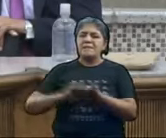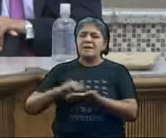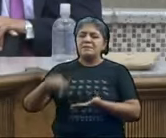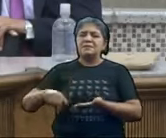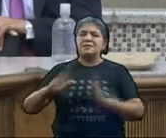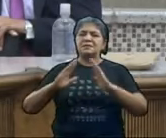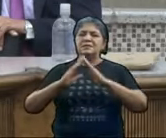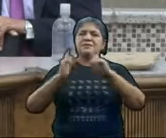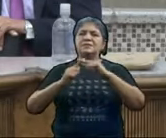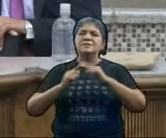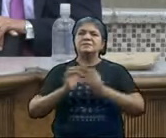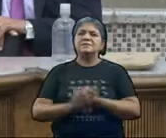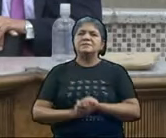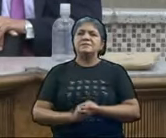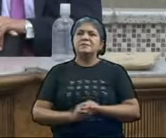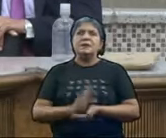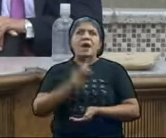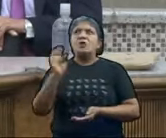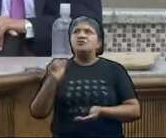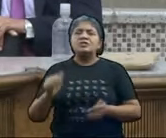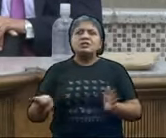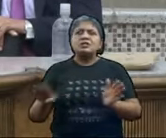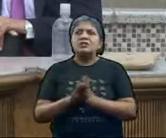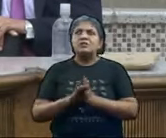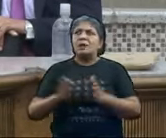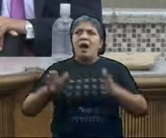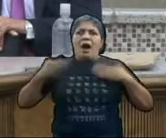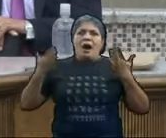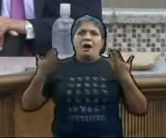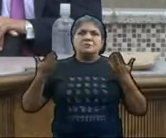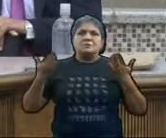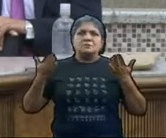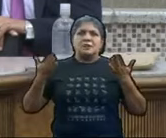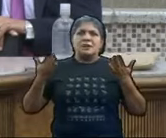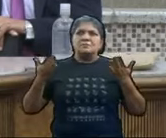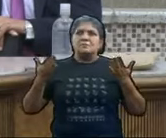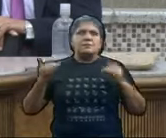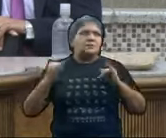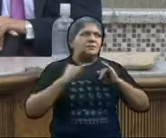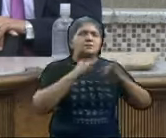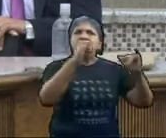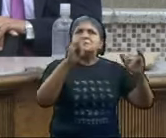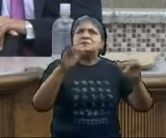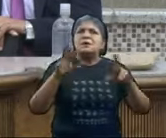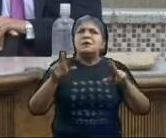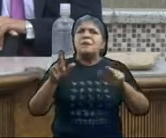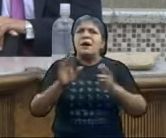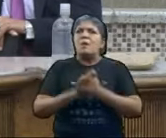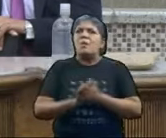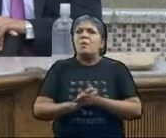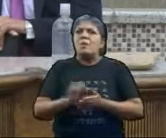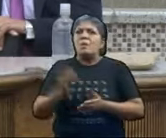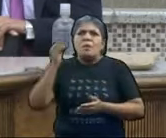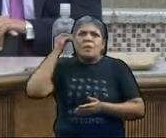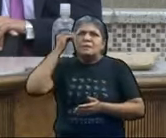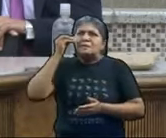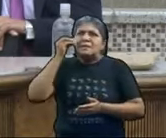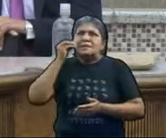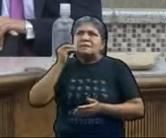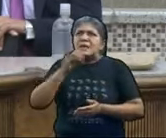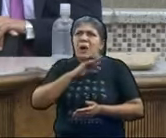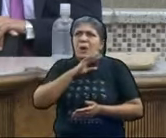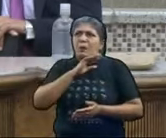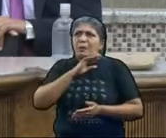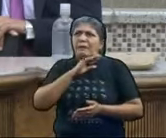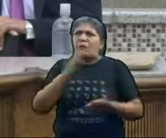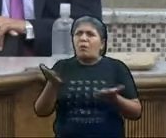dia ele chegou até assustado. Eu me lembro um domingo que ele chegou assustado aqui e disse, irmãos, eu tenho uma experiência terrível que eu vivi num